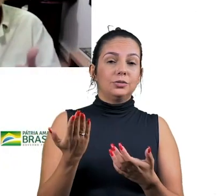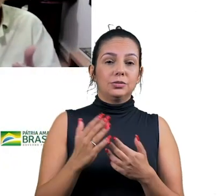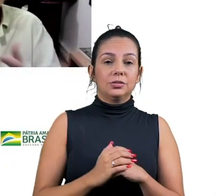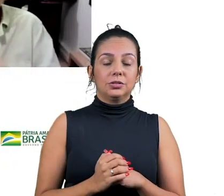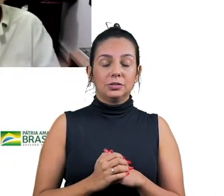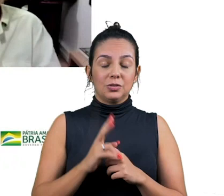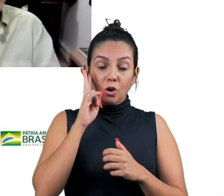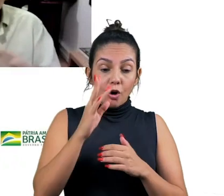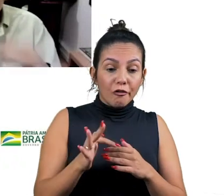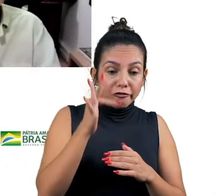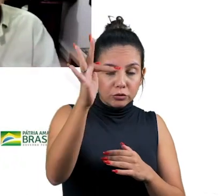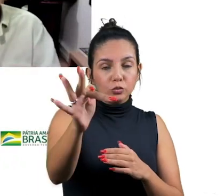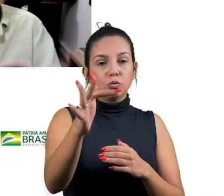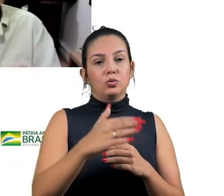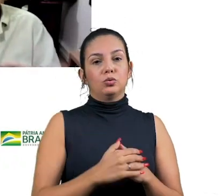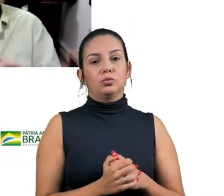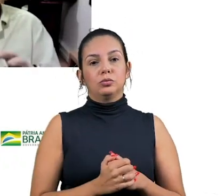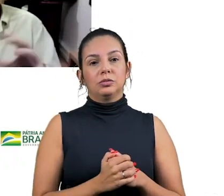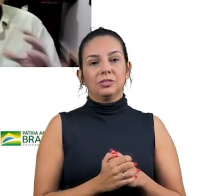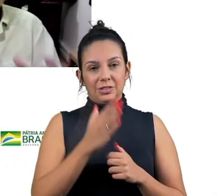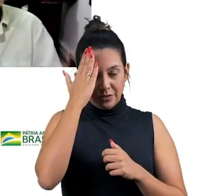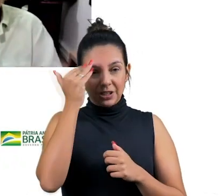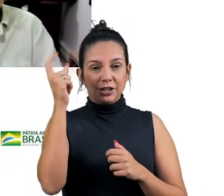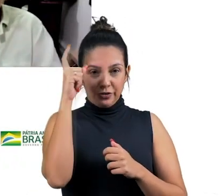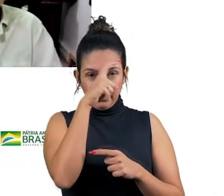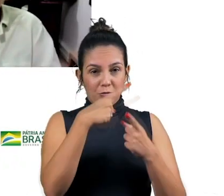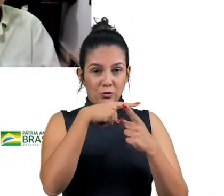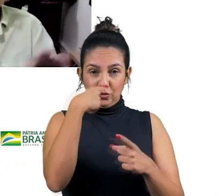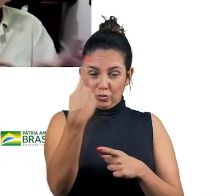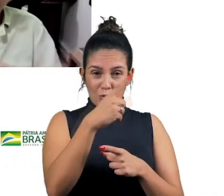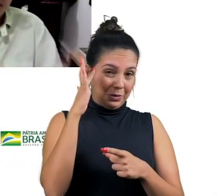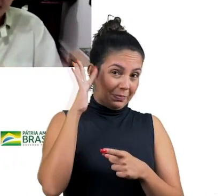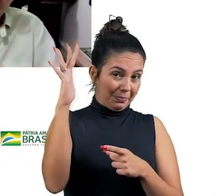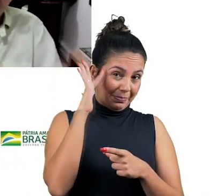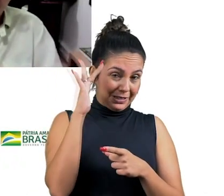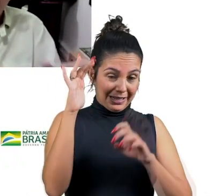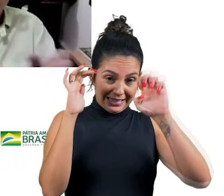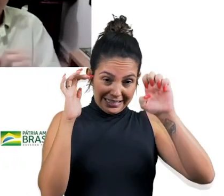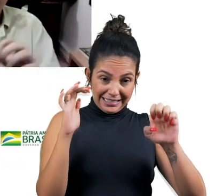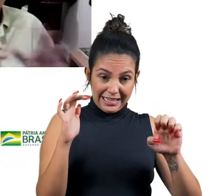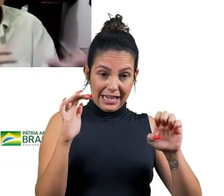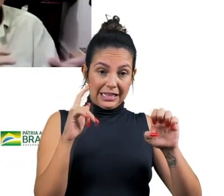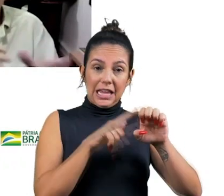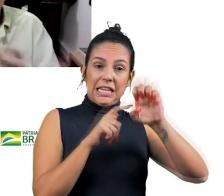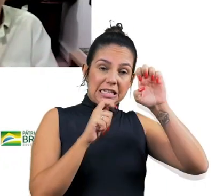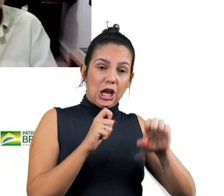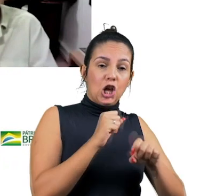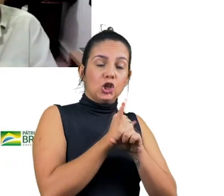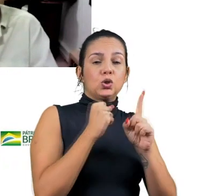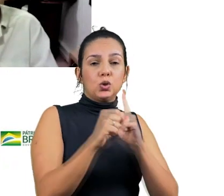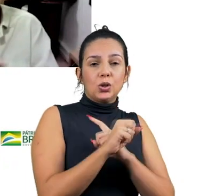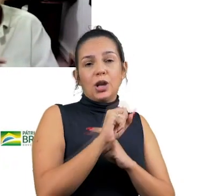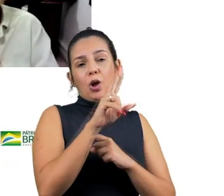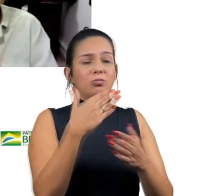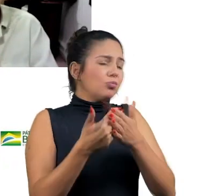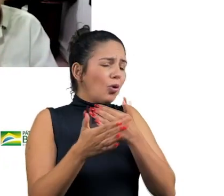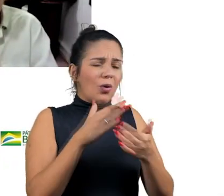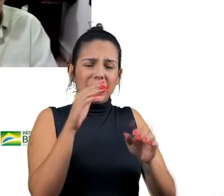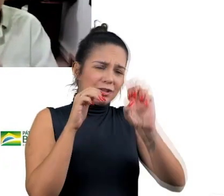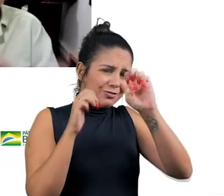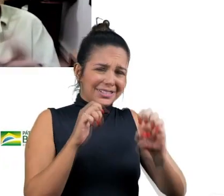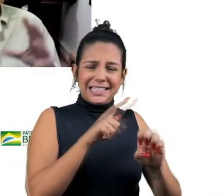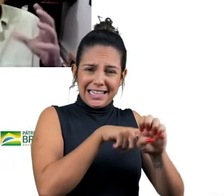né? Olhando para o futuro. Eu sei que é difícil, porque todo o pensamento da esquerda, seja da esquerda socialista, marxista, seja da